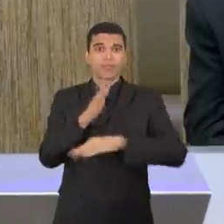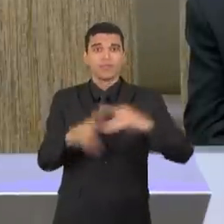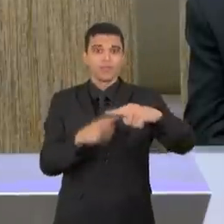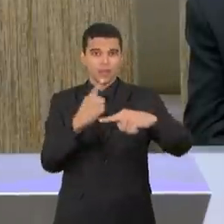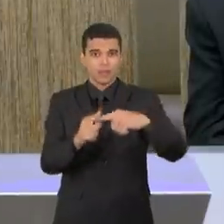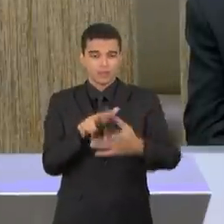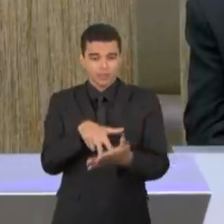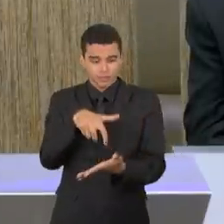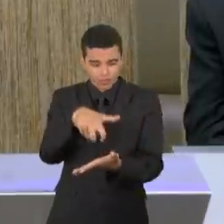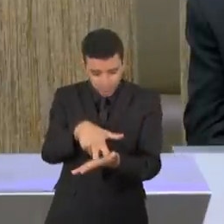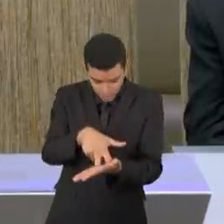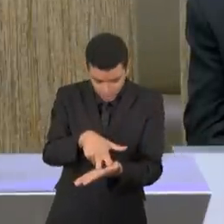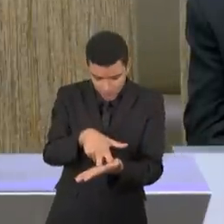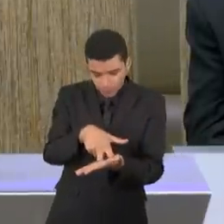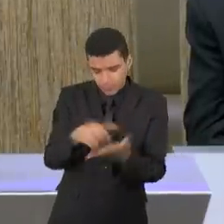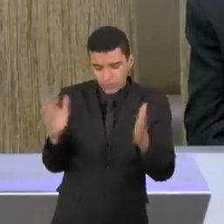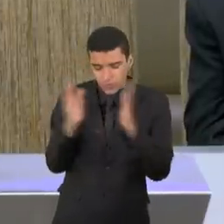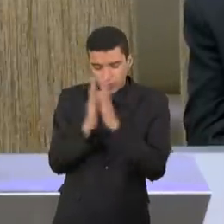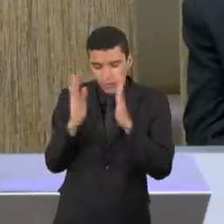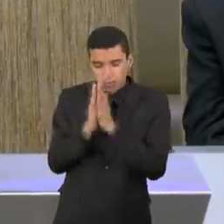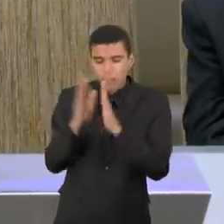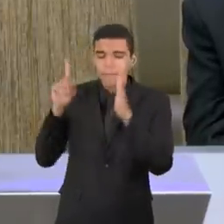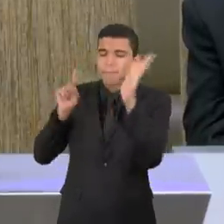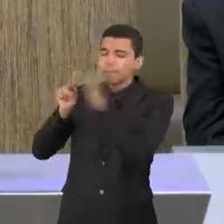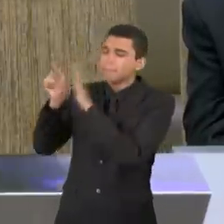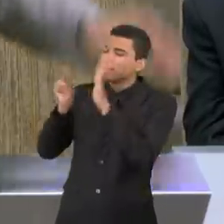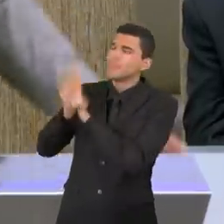vi o fim dele.